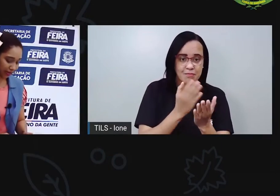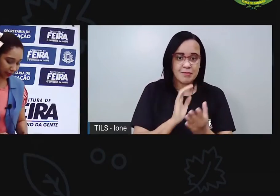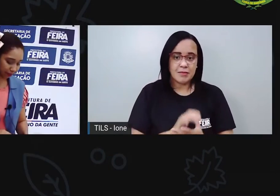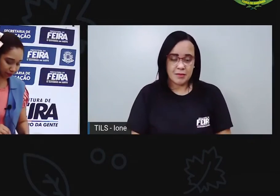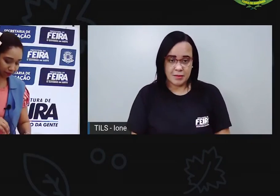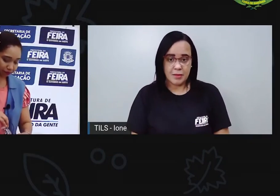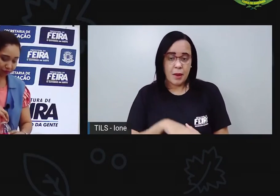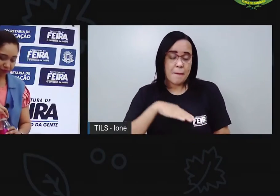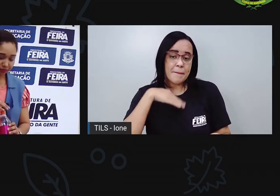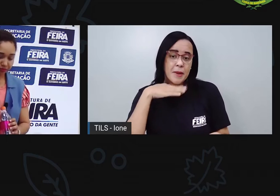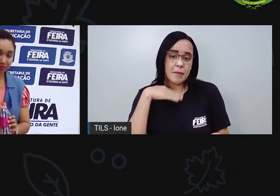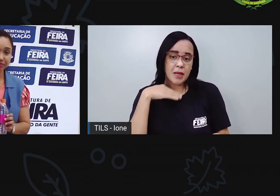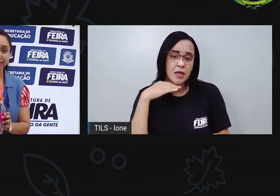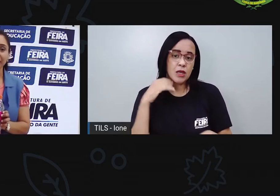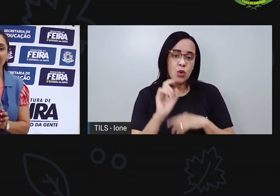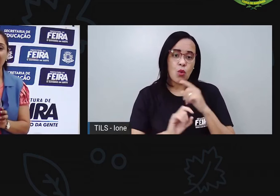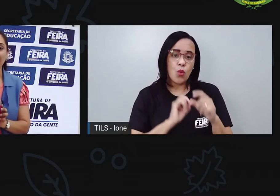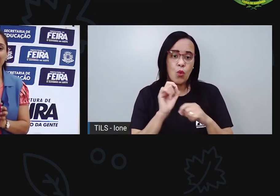mamãe